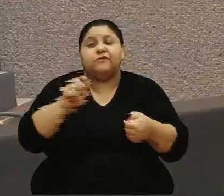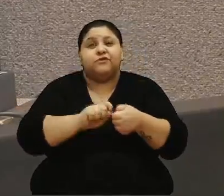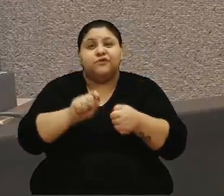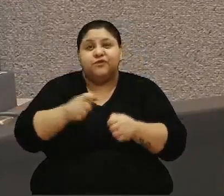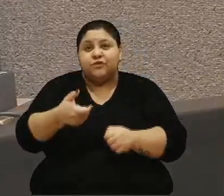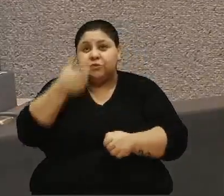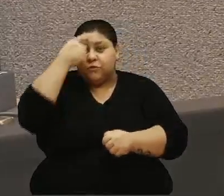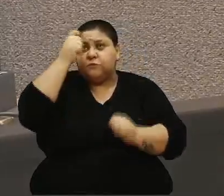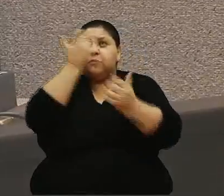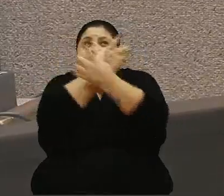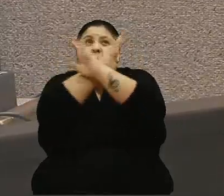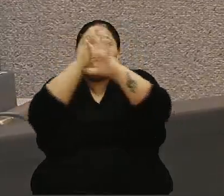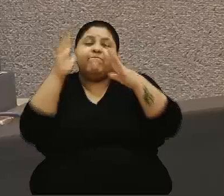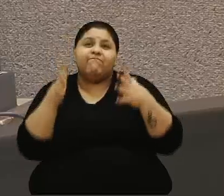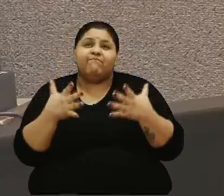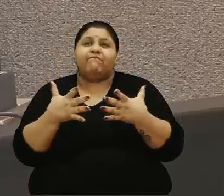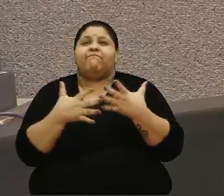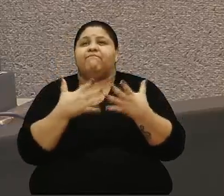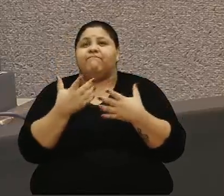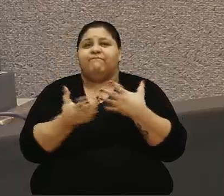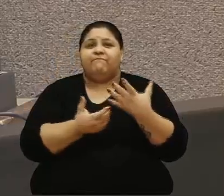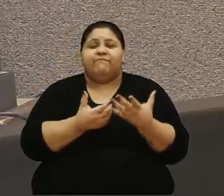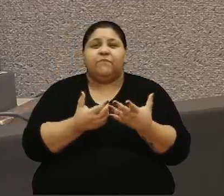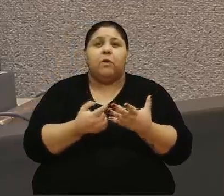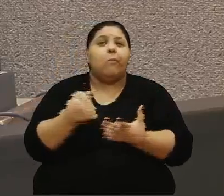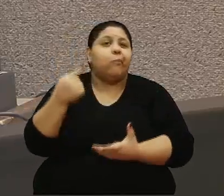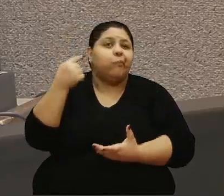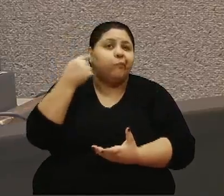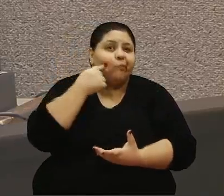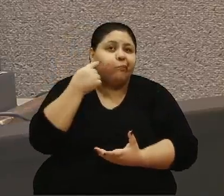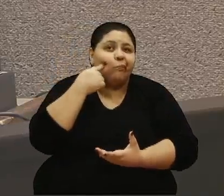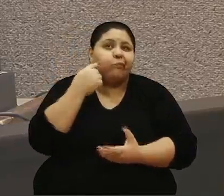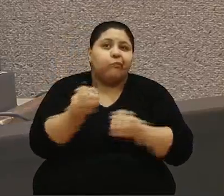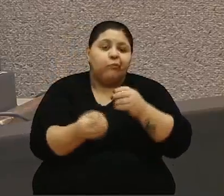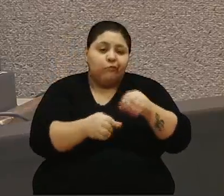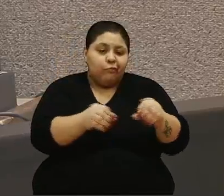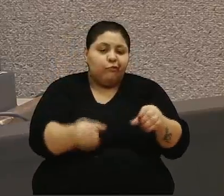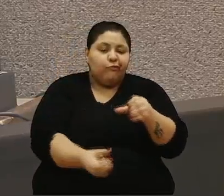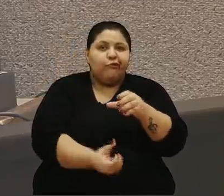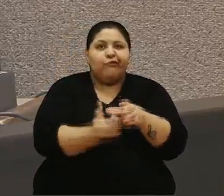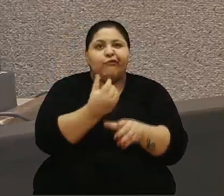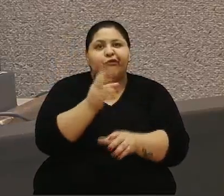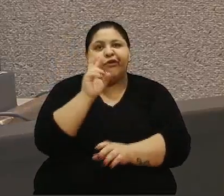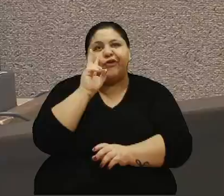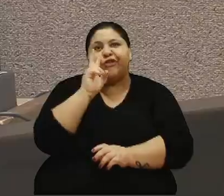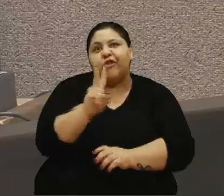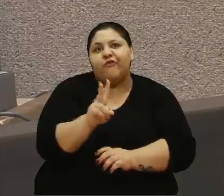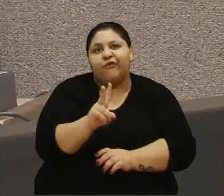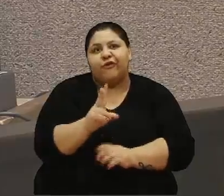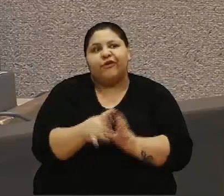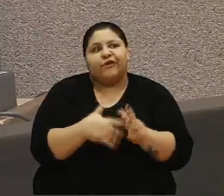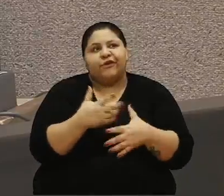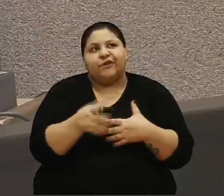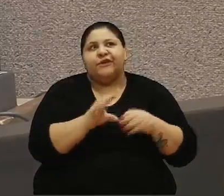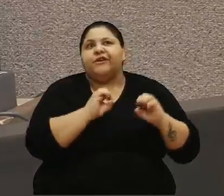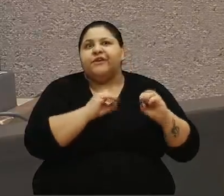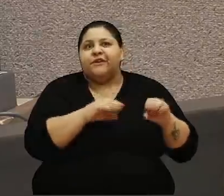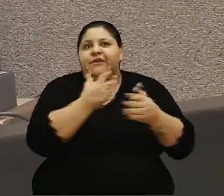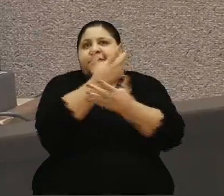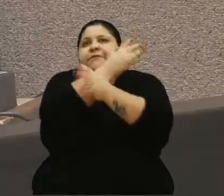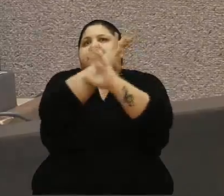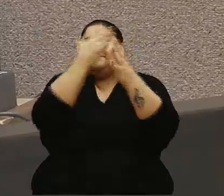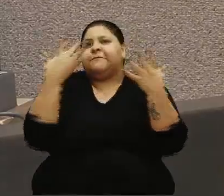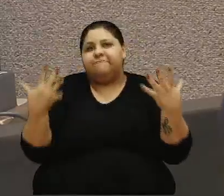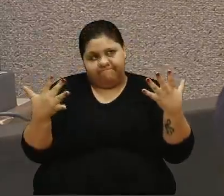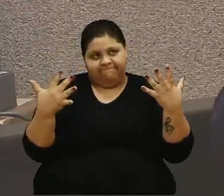conscientização ambiental, né, com a questão dos pneus, plantação, né, então a gente não vê essa educação ambiental